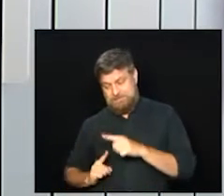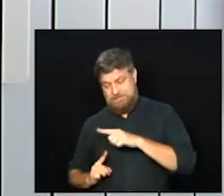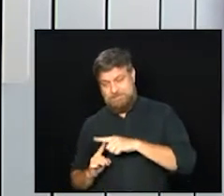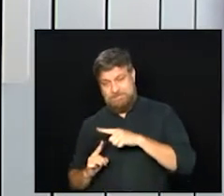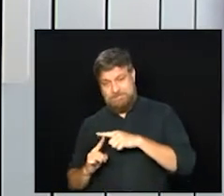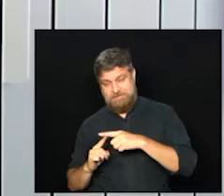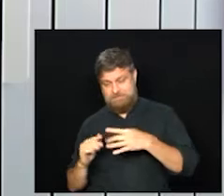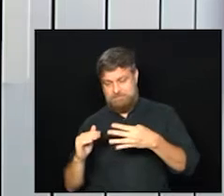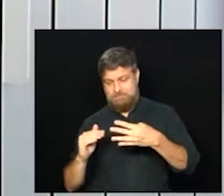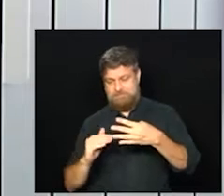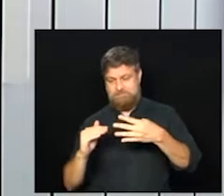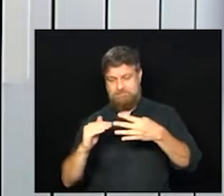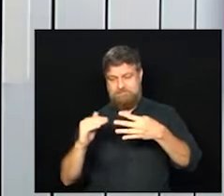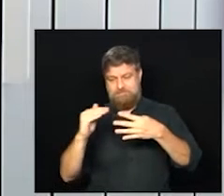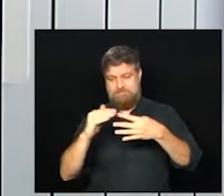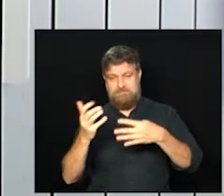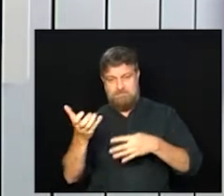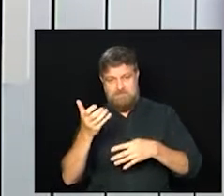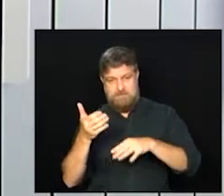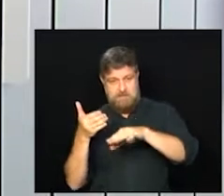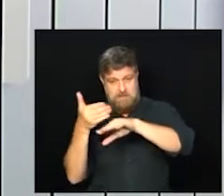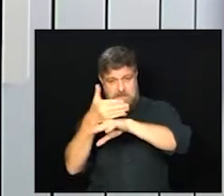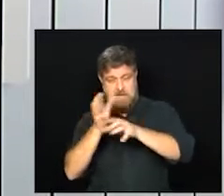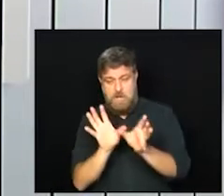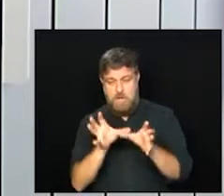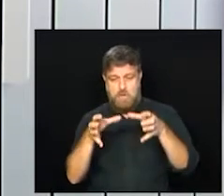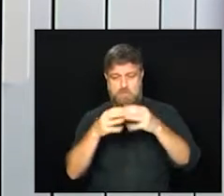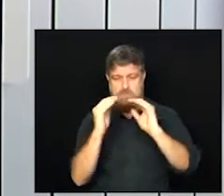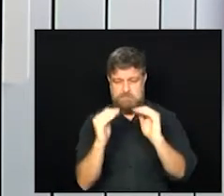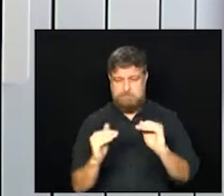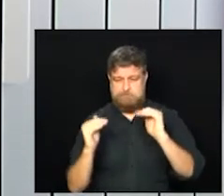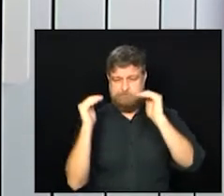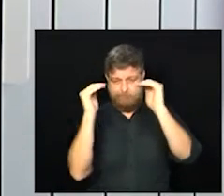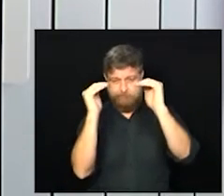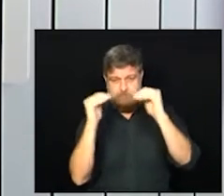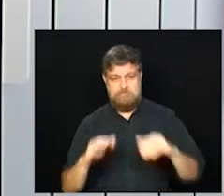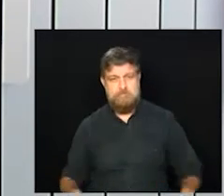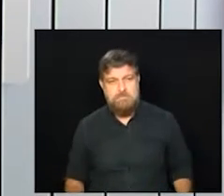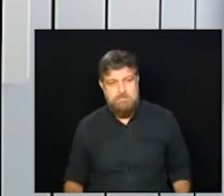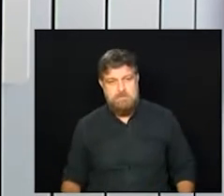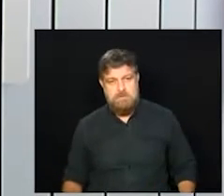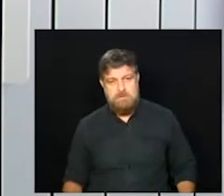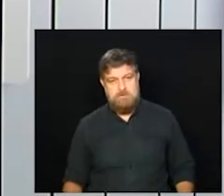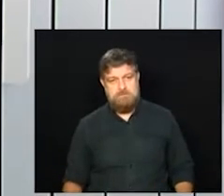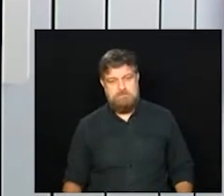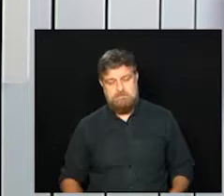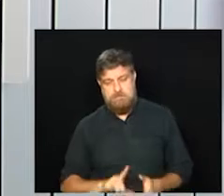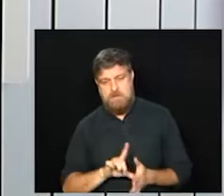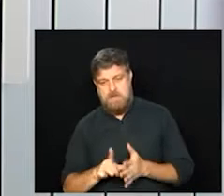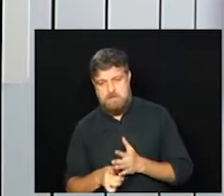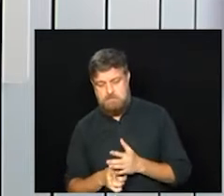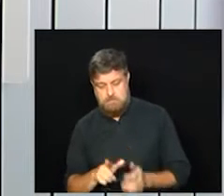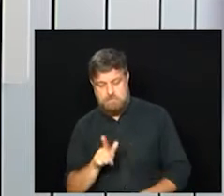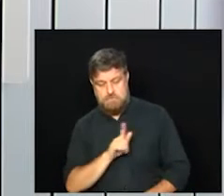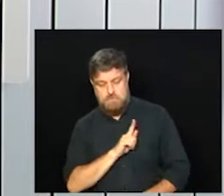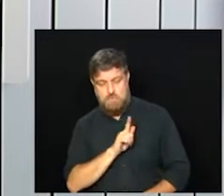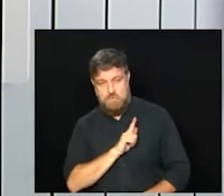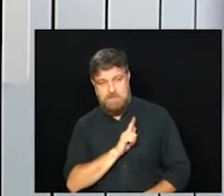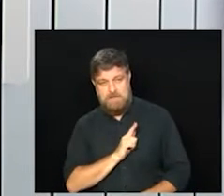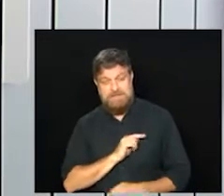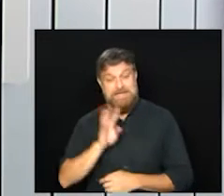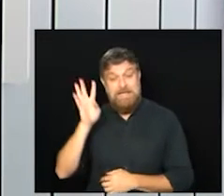na frente do Guarani, se quiser entrar neste grupo que conquista o acesso. A próxima rodada, o Guarani entra em campo